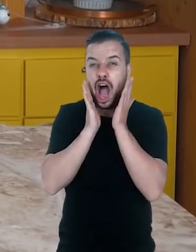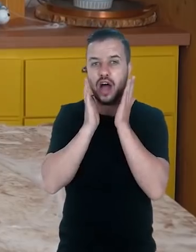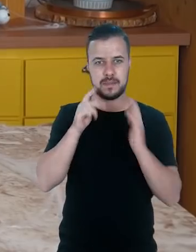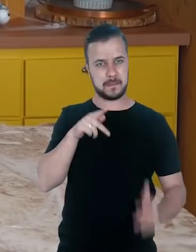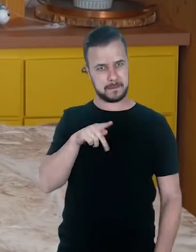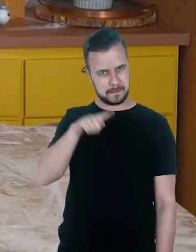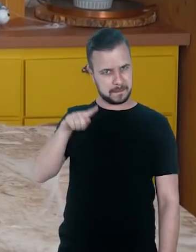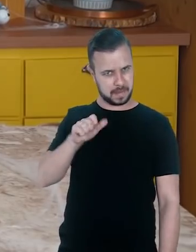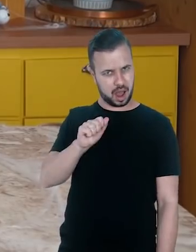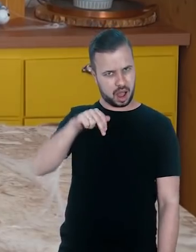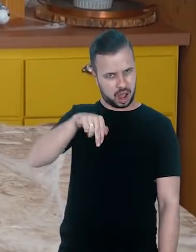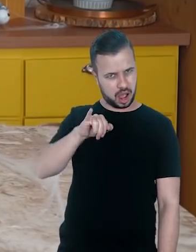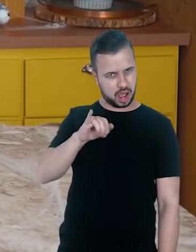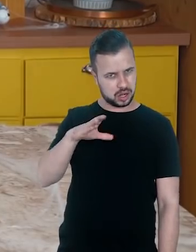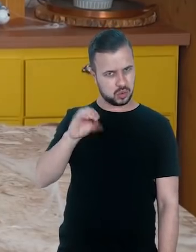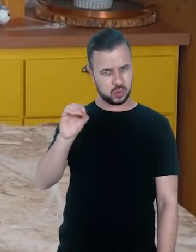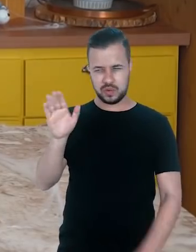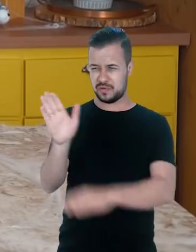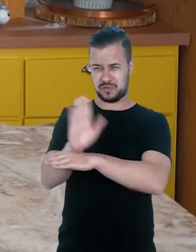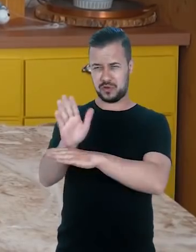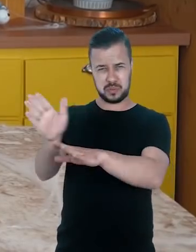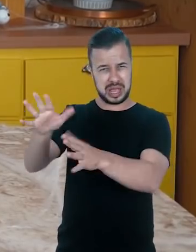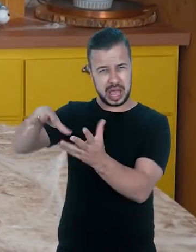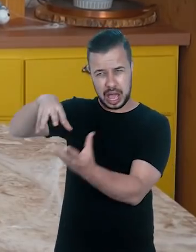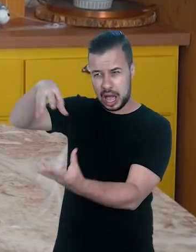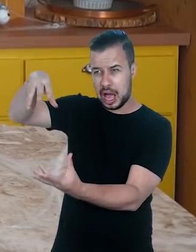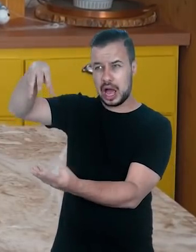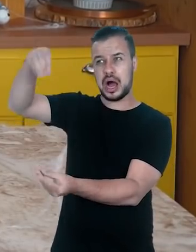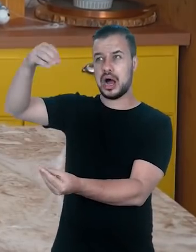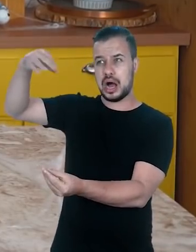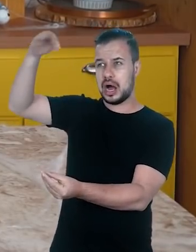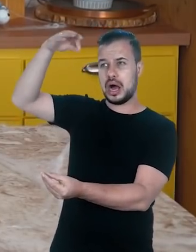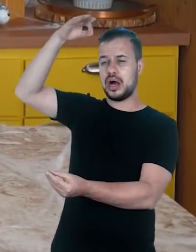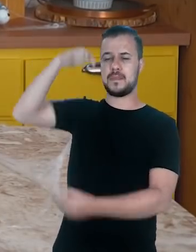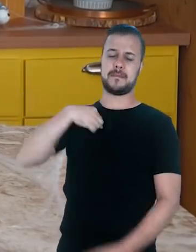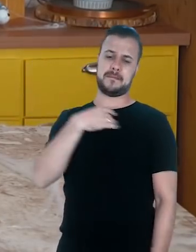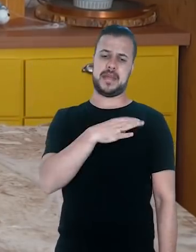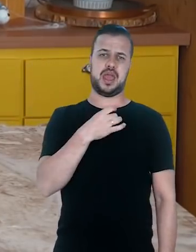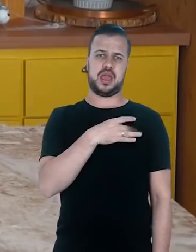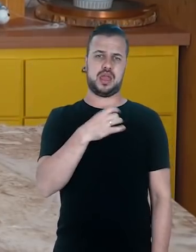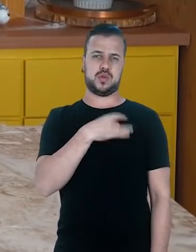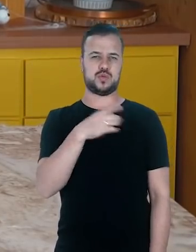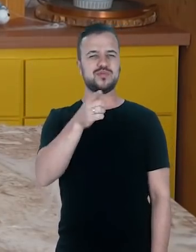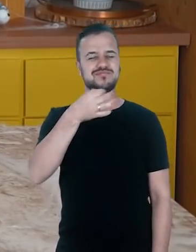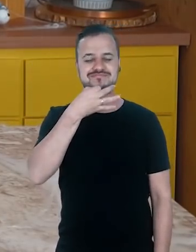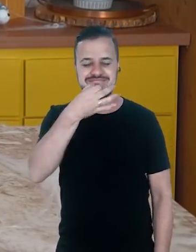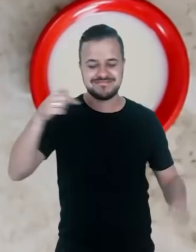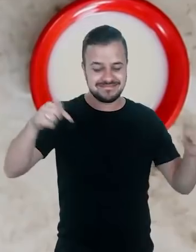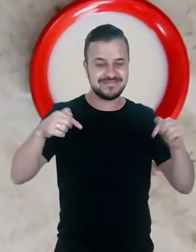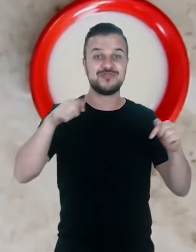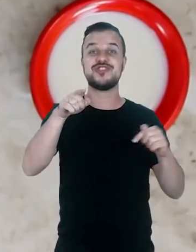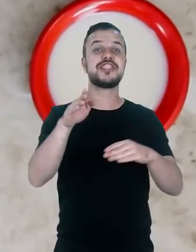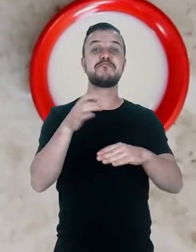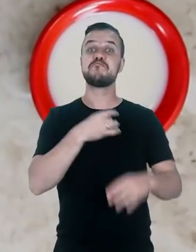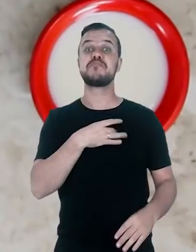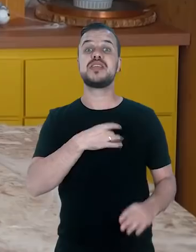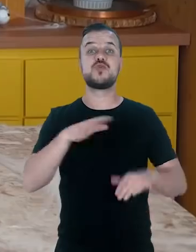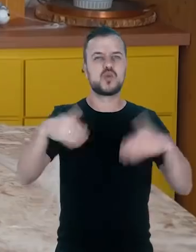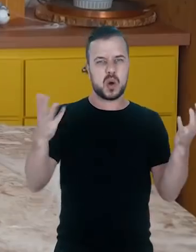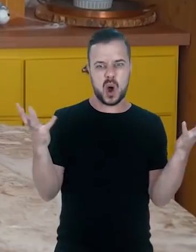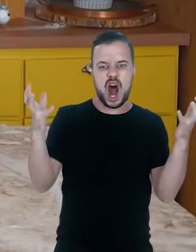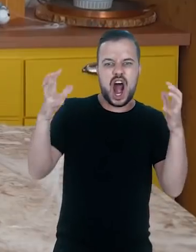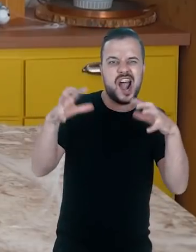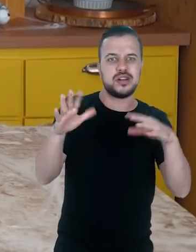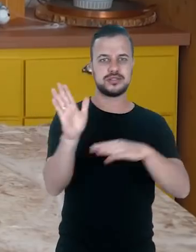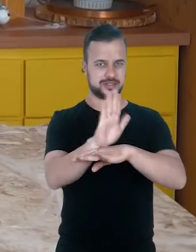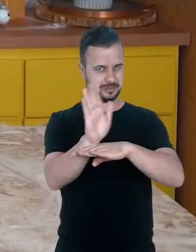Pânico. Nossa, não gosto nem de lembrar. Na verdade, filme que tem espírito me dá medo até hoje. Comenta aí qual que te dá medo até hoje. Aqui, ó.